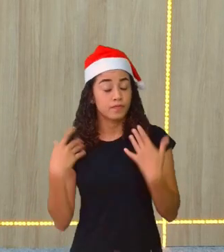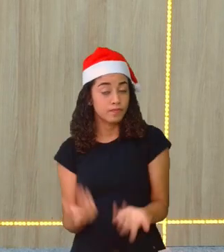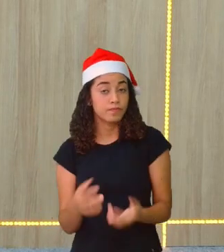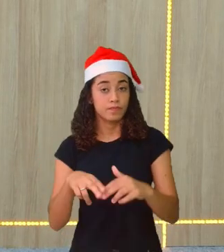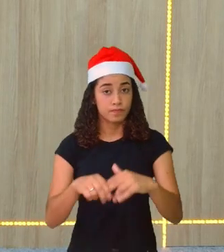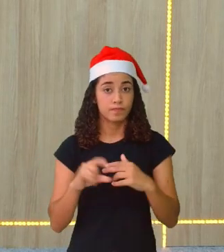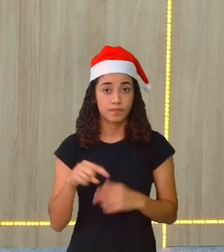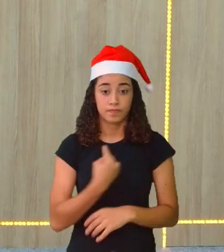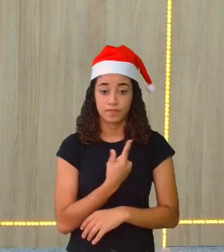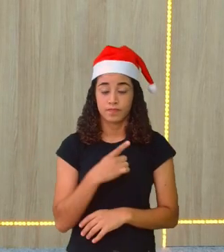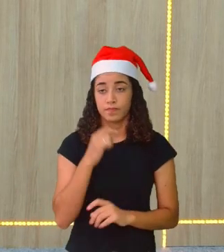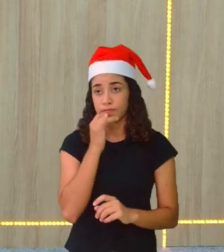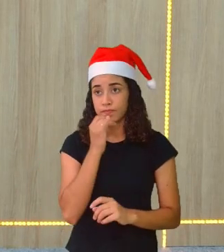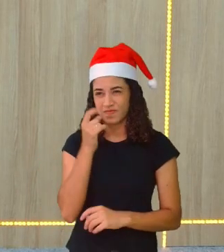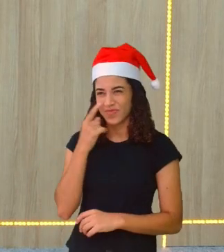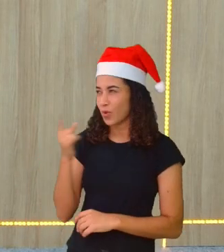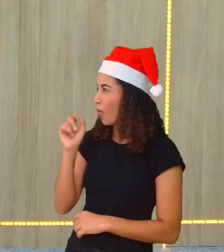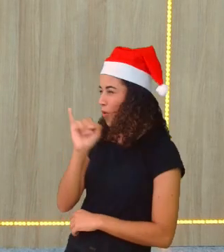exemplo, o